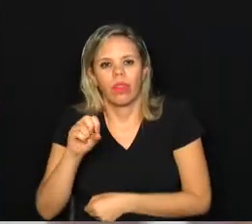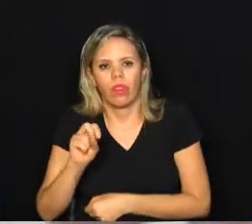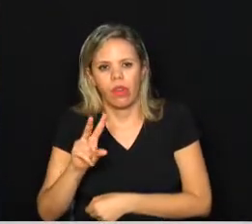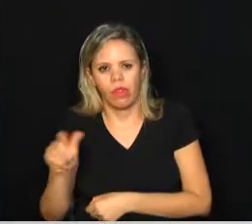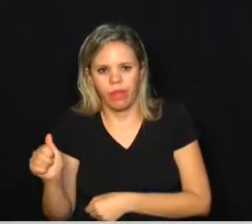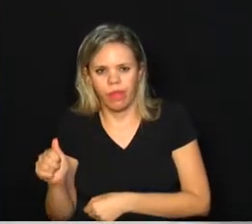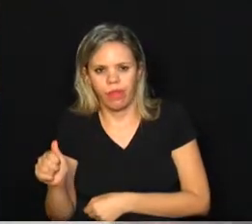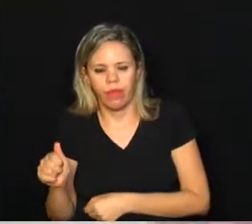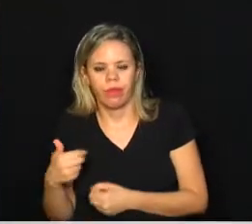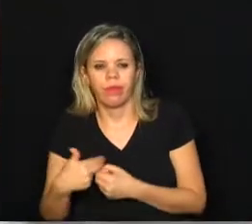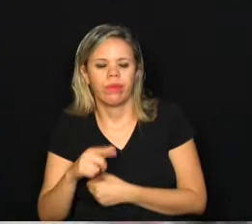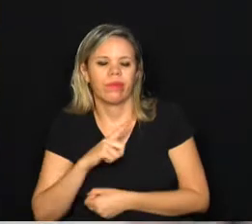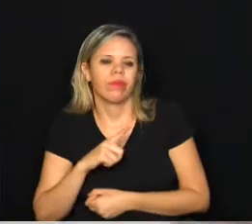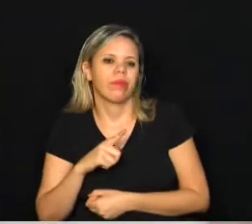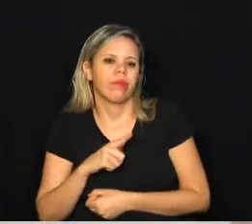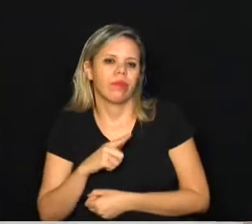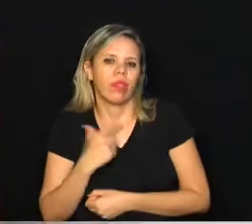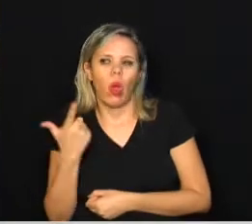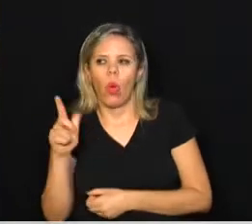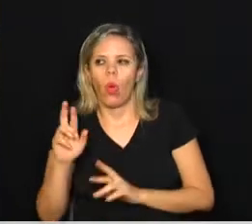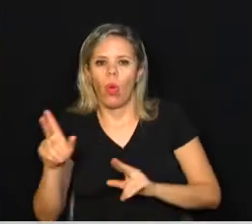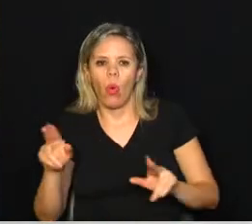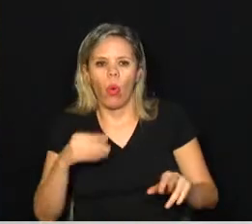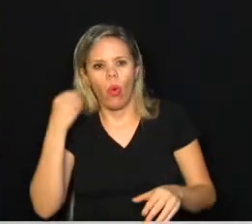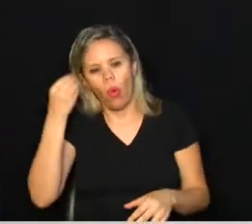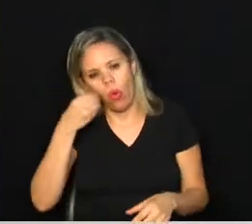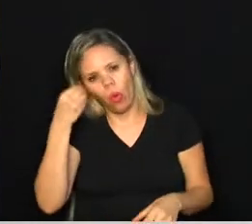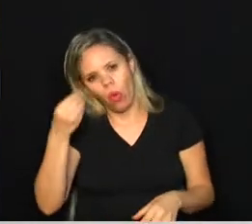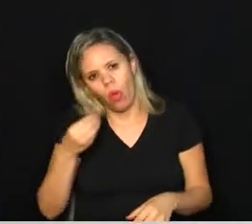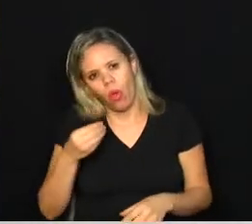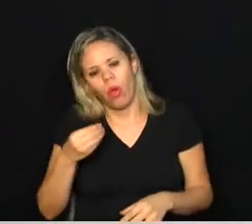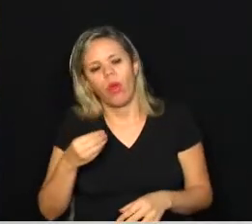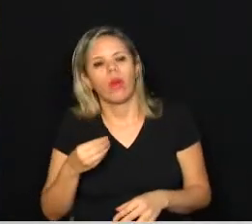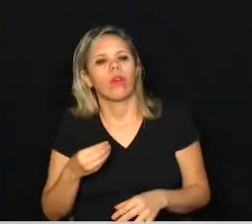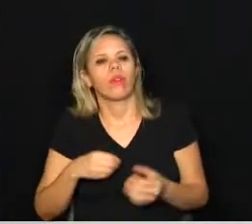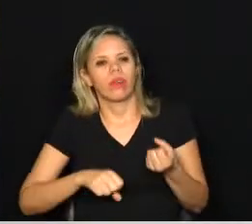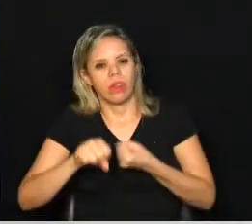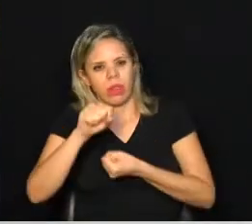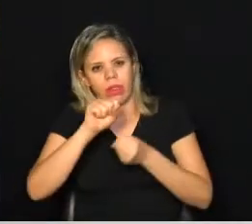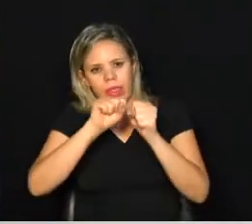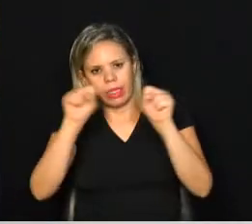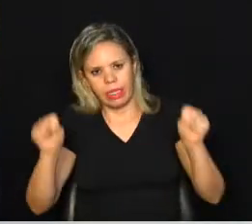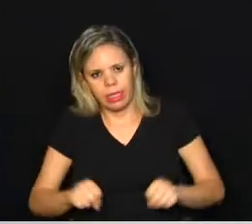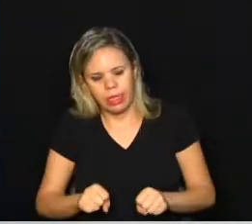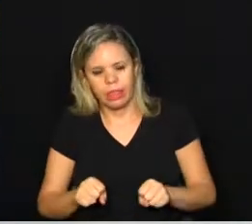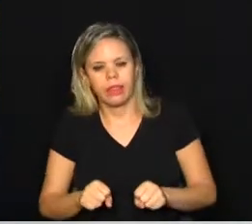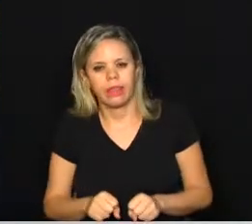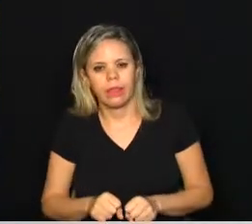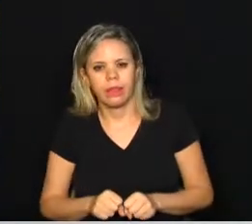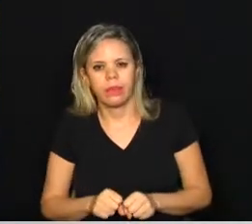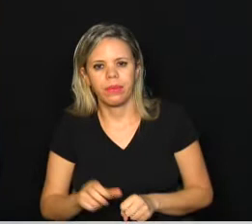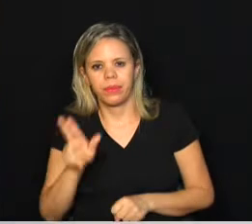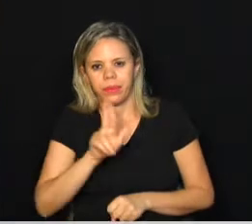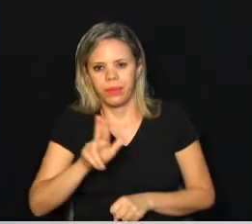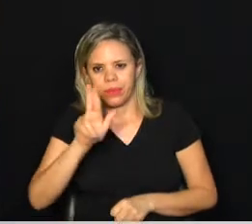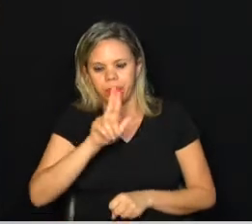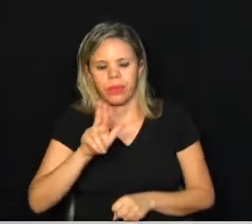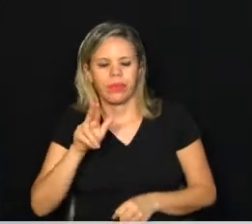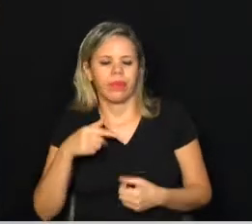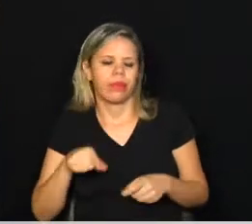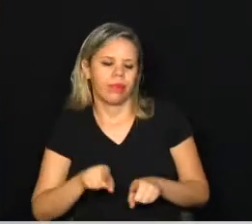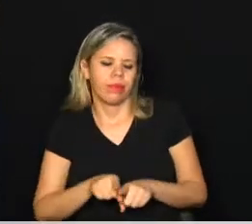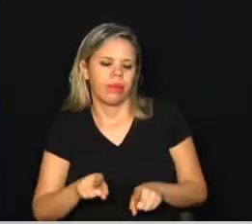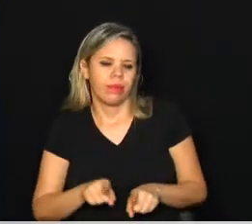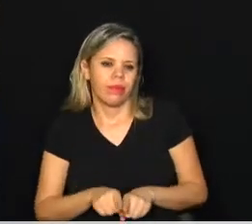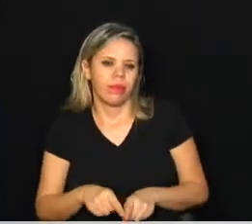com que a gente tenha pontas diferentes desse ecossistema, o fato de ele estar também na universidade,